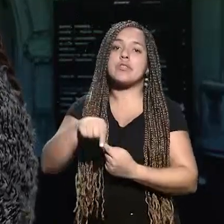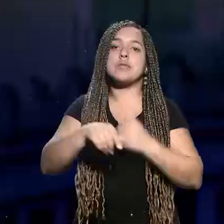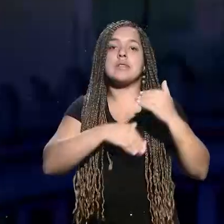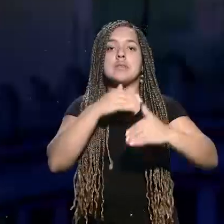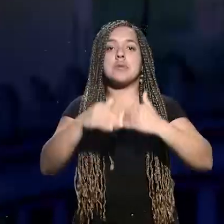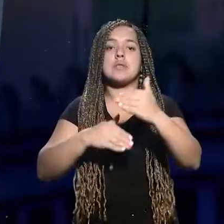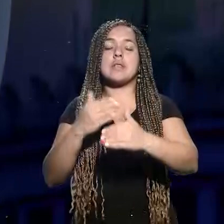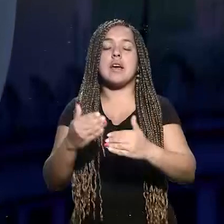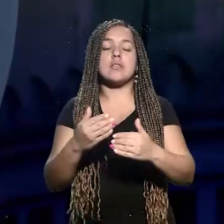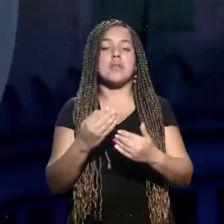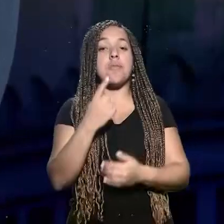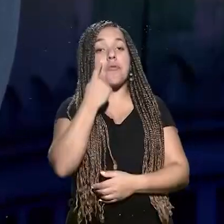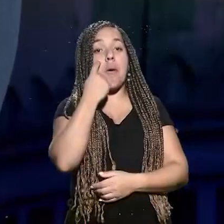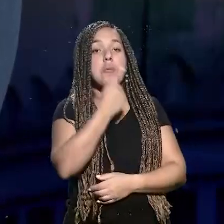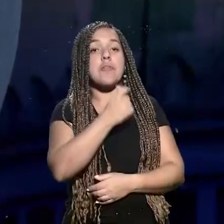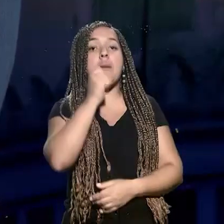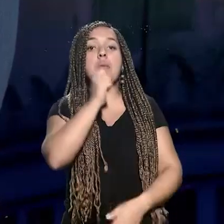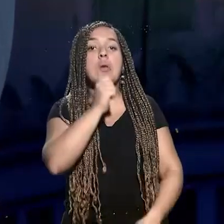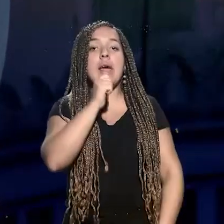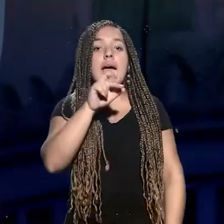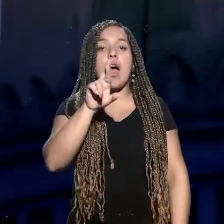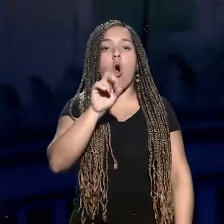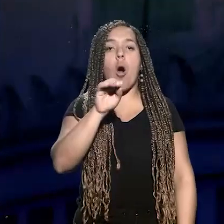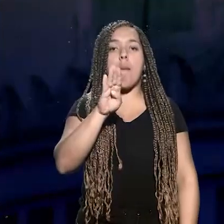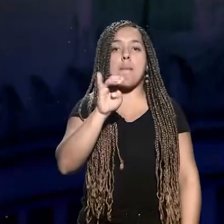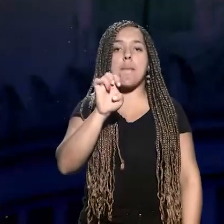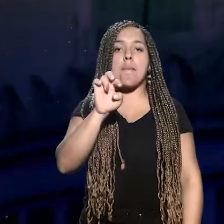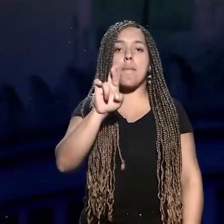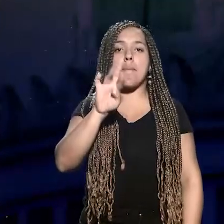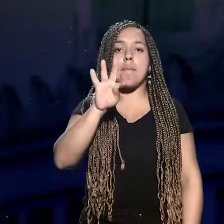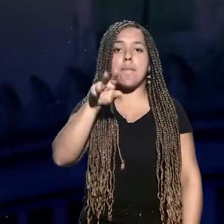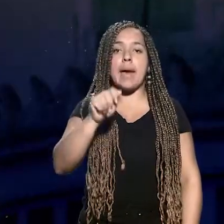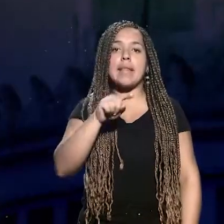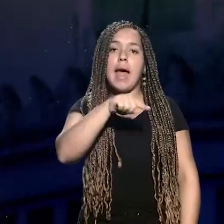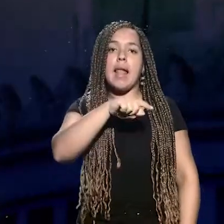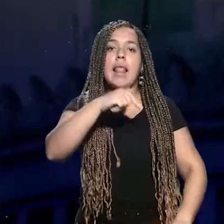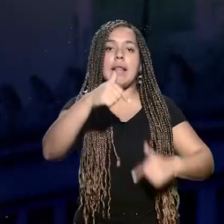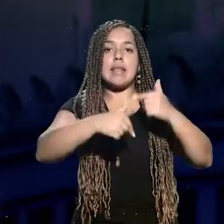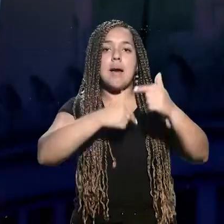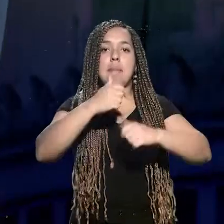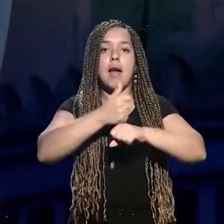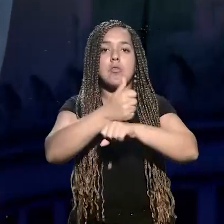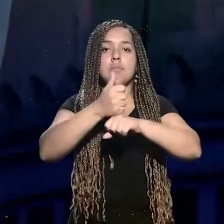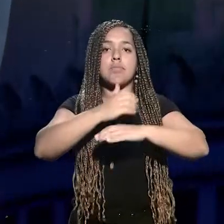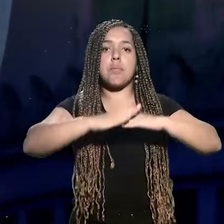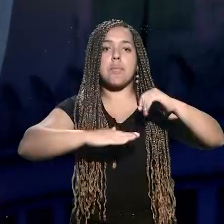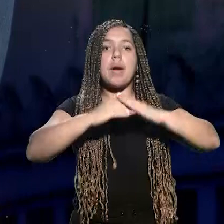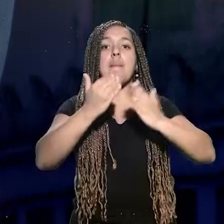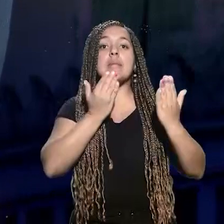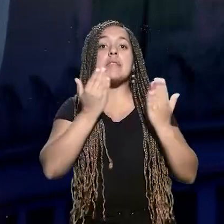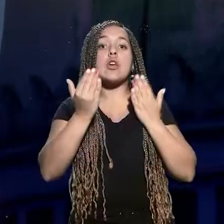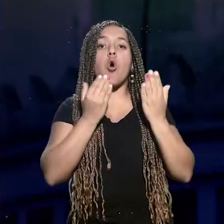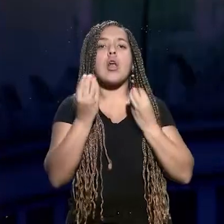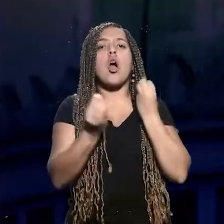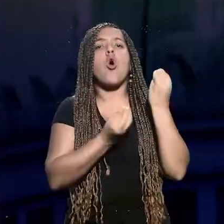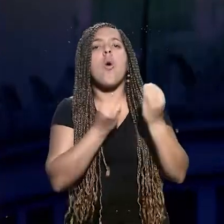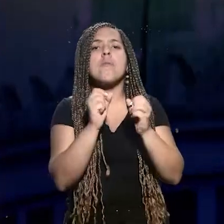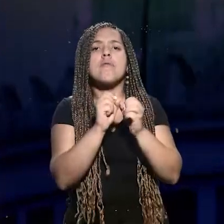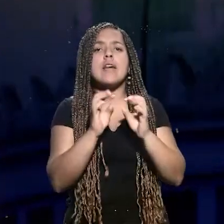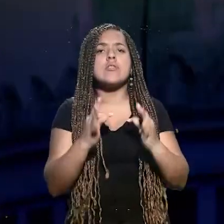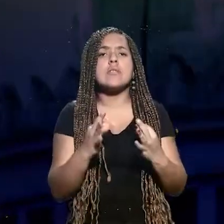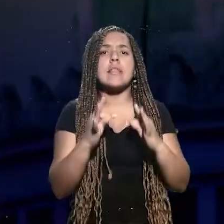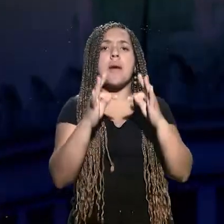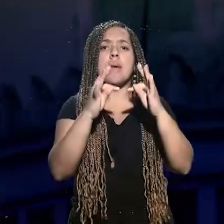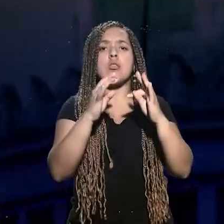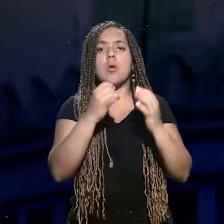processo. Excelente. Então vamos ver agora com a Roberta, né? A Roberta é psicóloga. Roberta, como é que esse tema é tratado